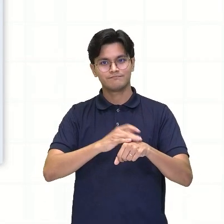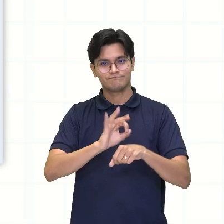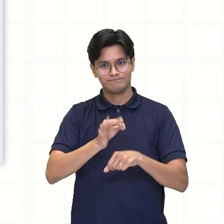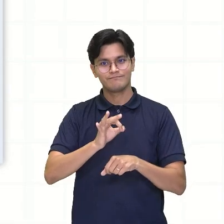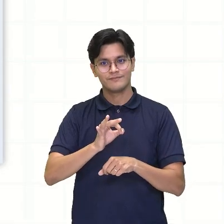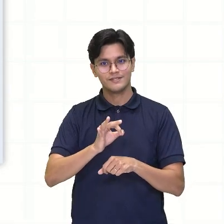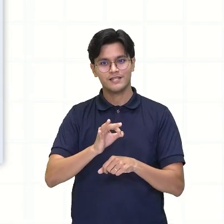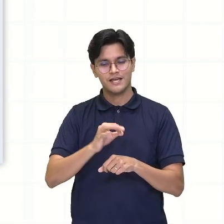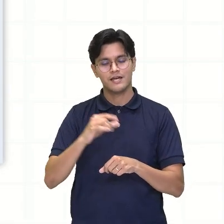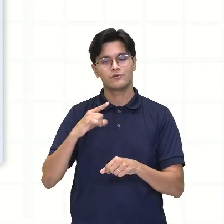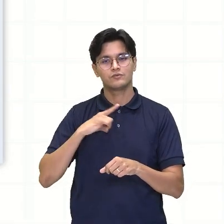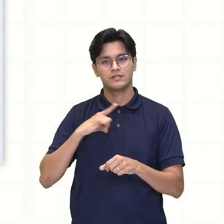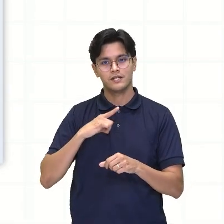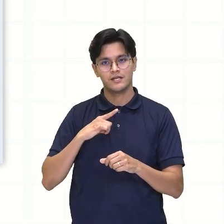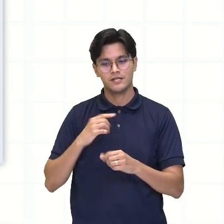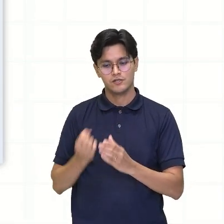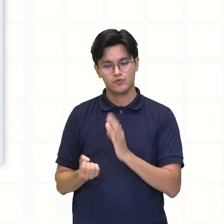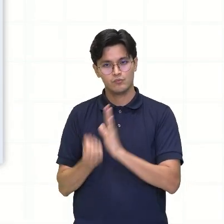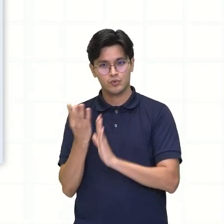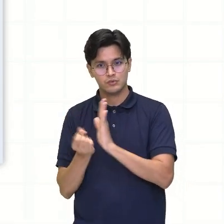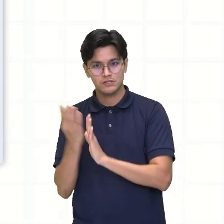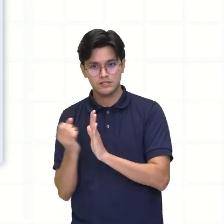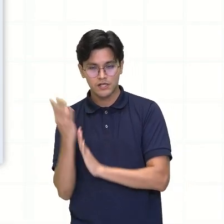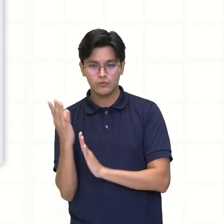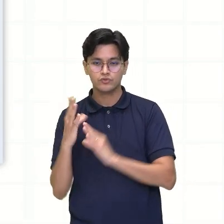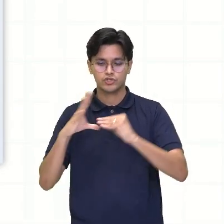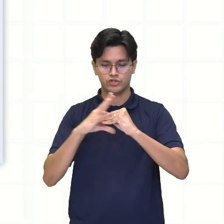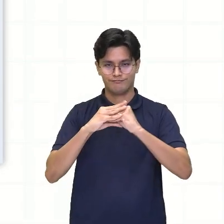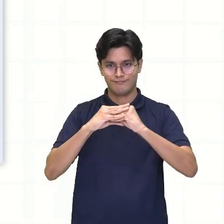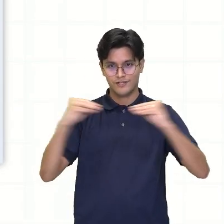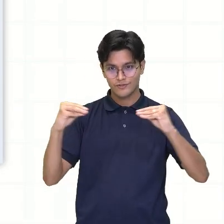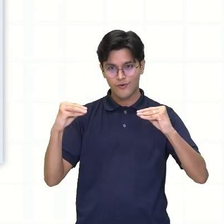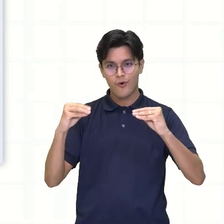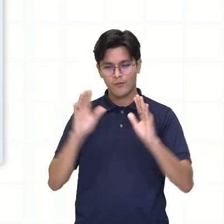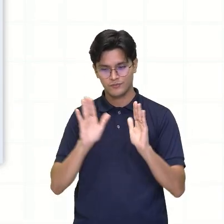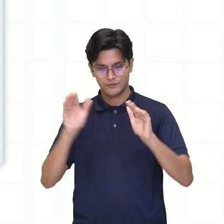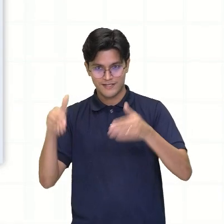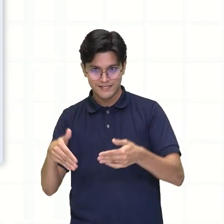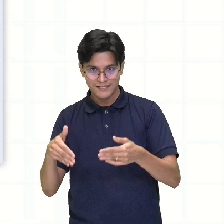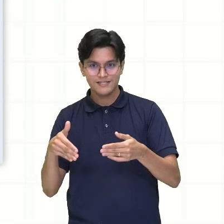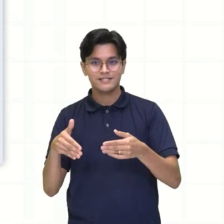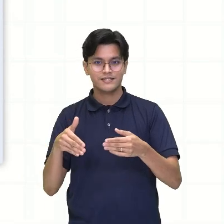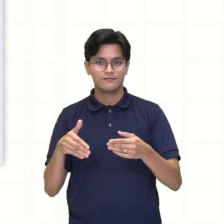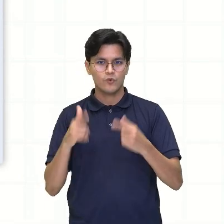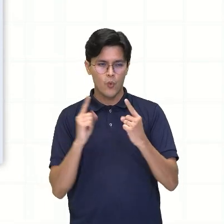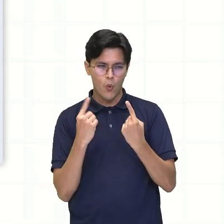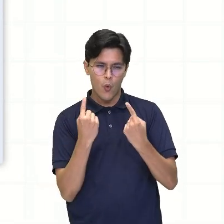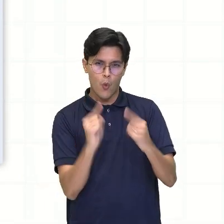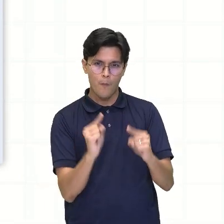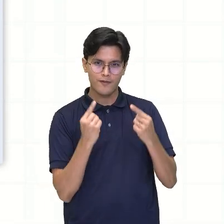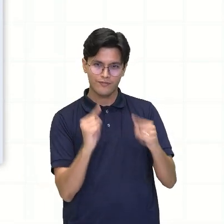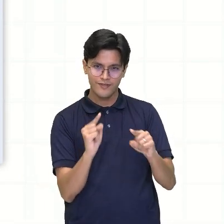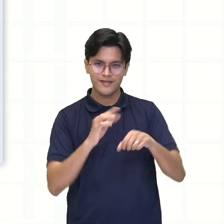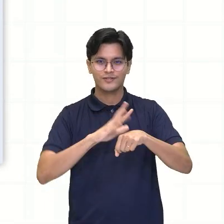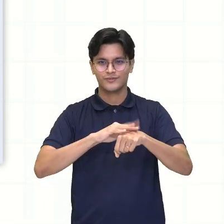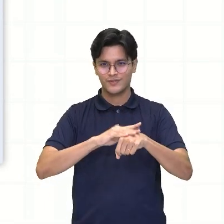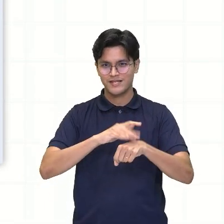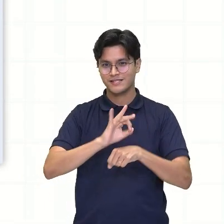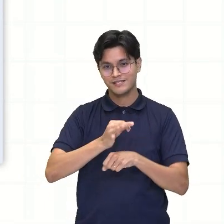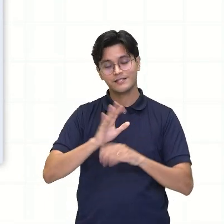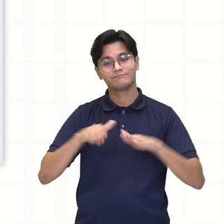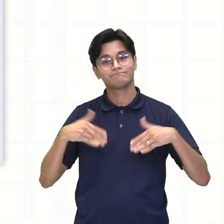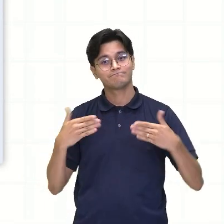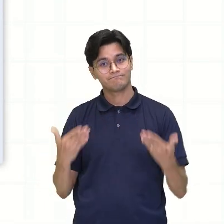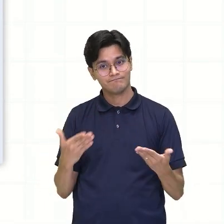criar anticorpos para combatê-lo, porém sem ficarmos doentes. Então, olha que grande vantagem a gente tem